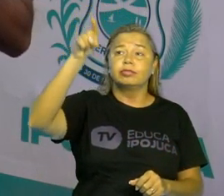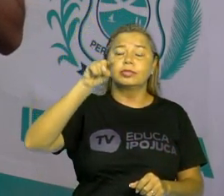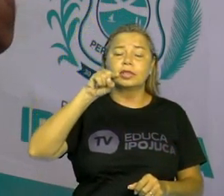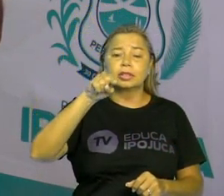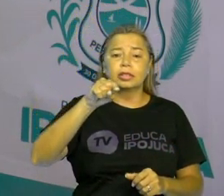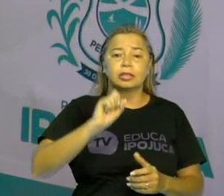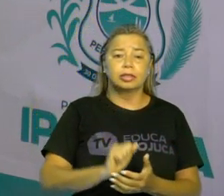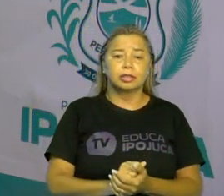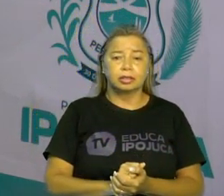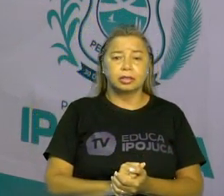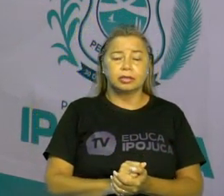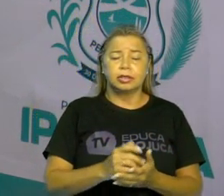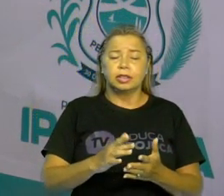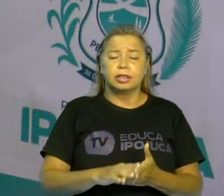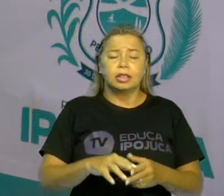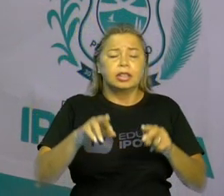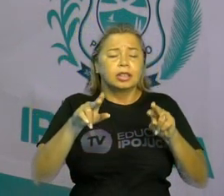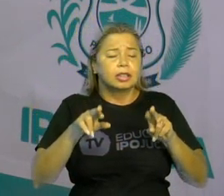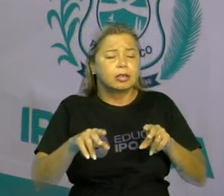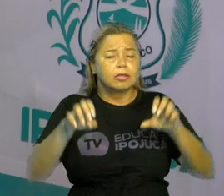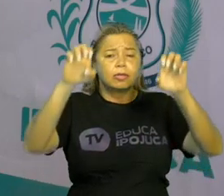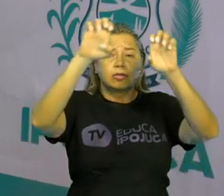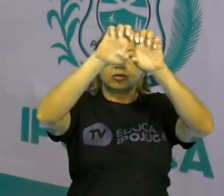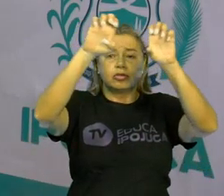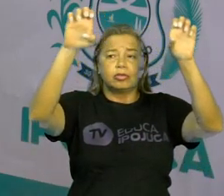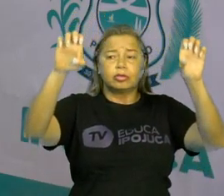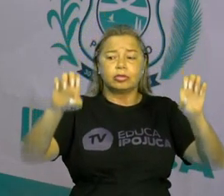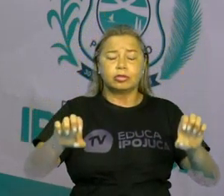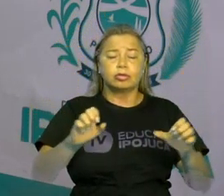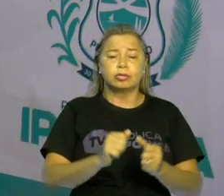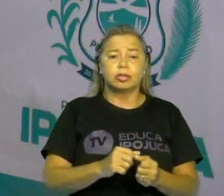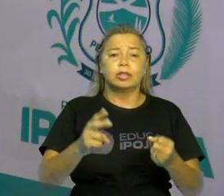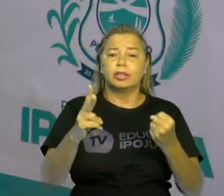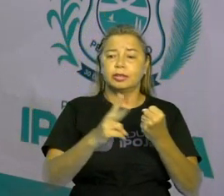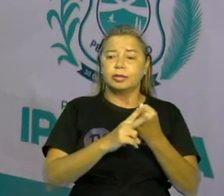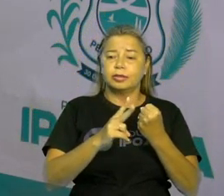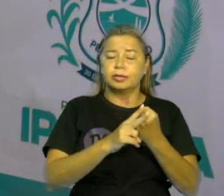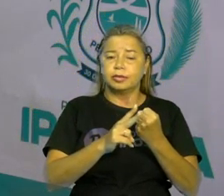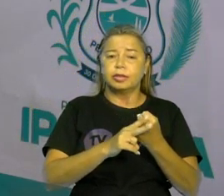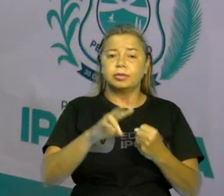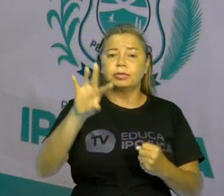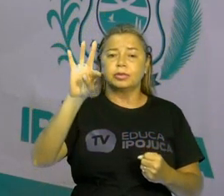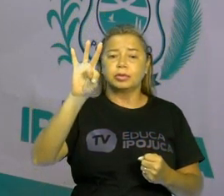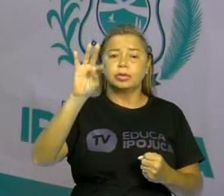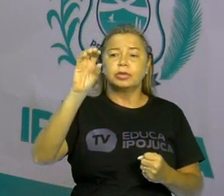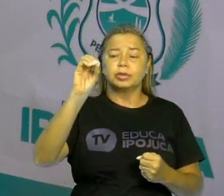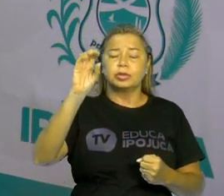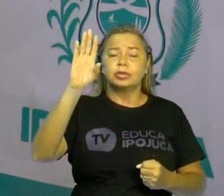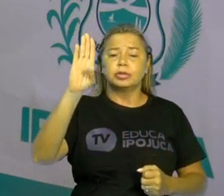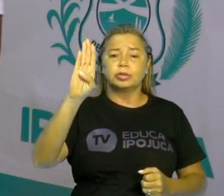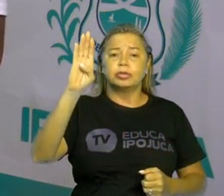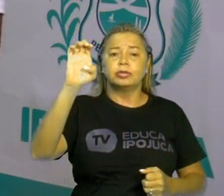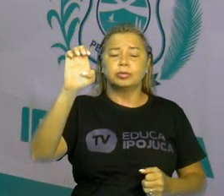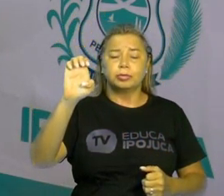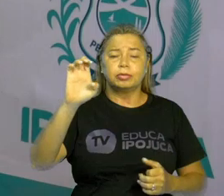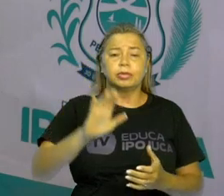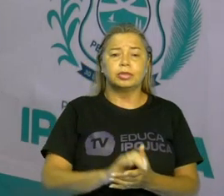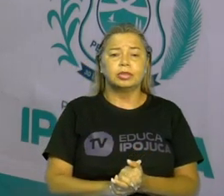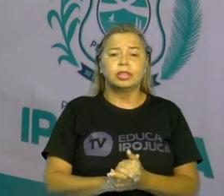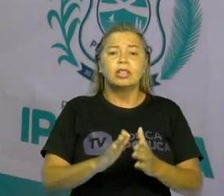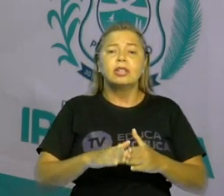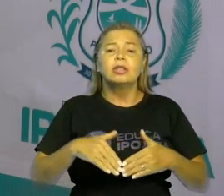segue a mesma estrutura do verbo subir o velho amigo de vocês o verbo subir Qual é a